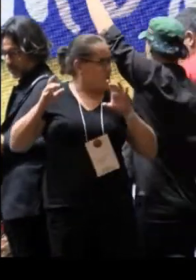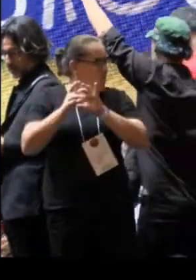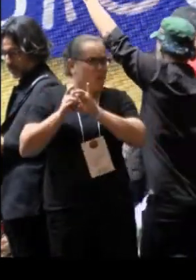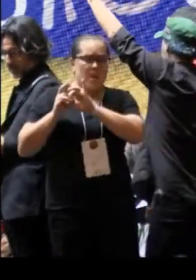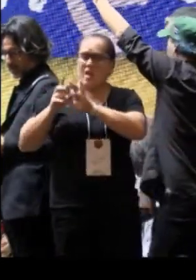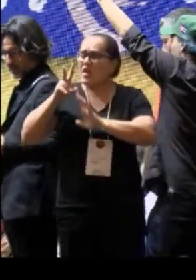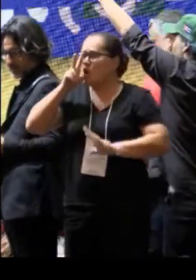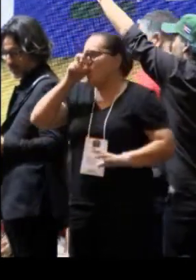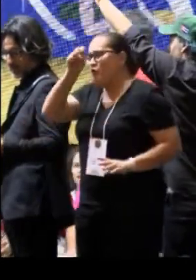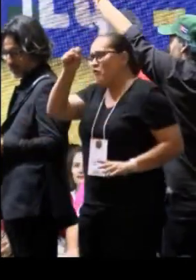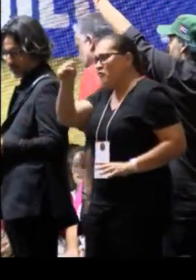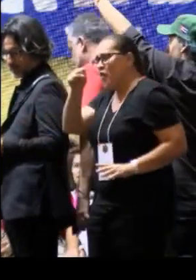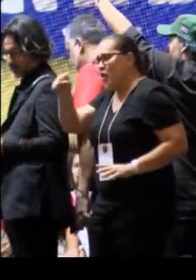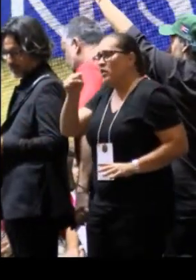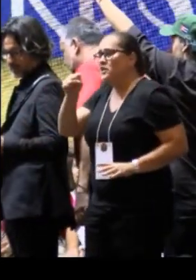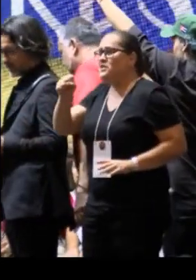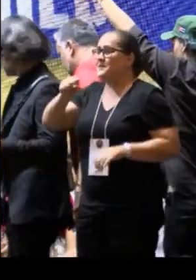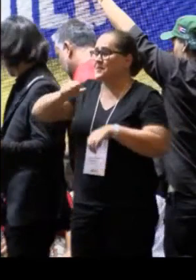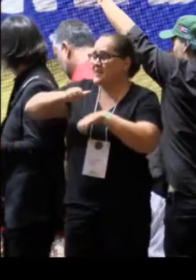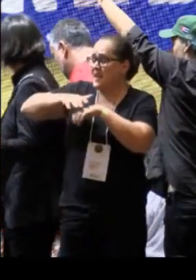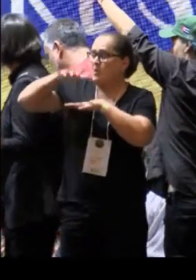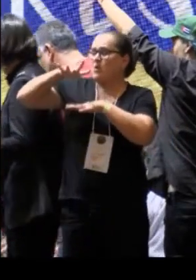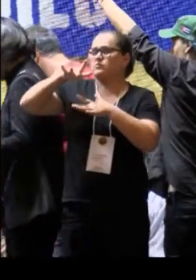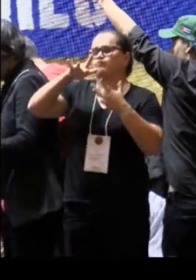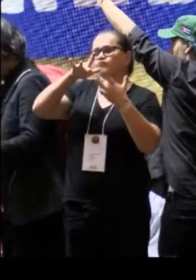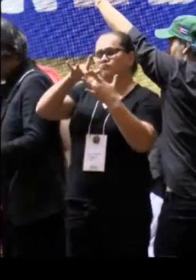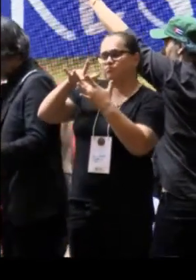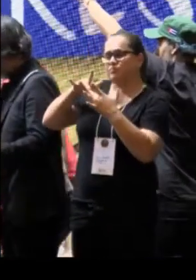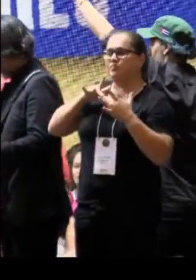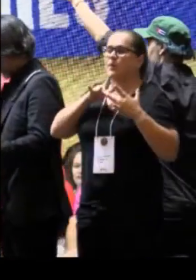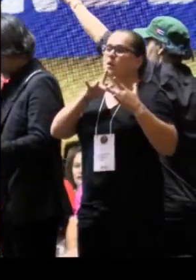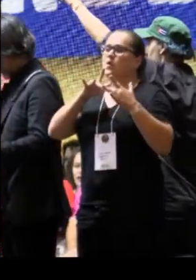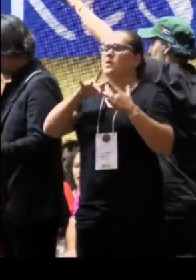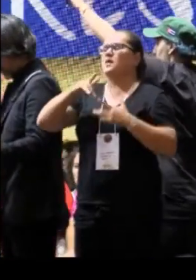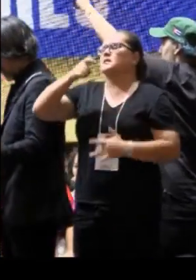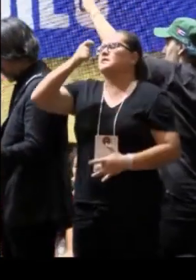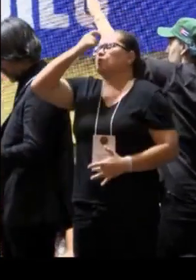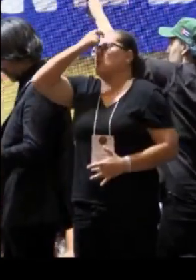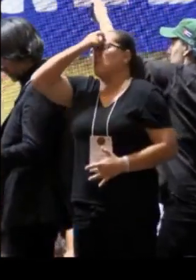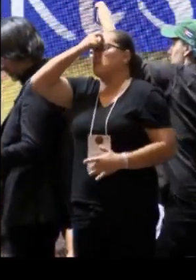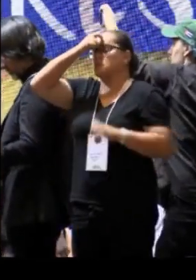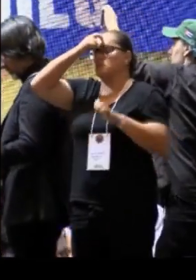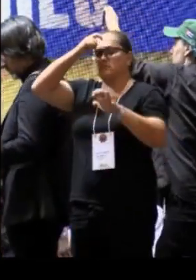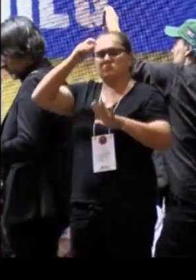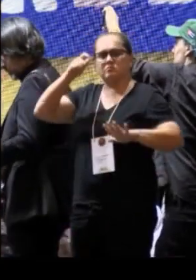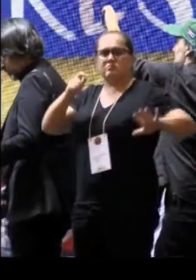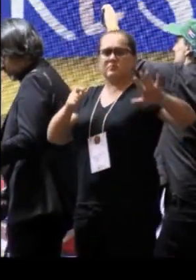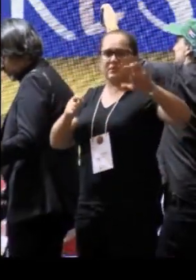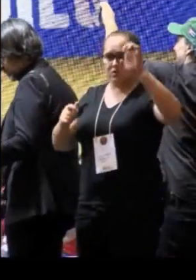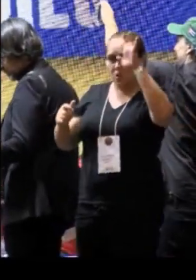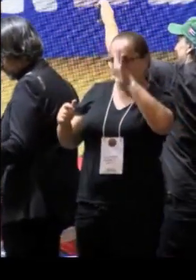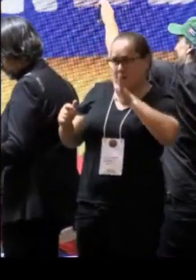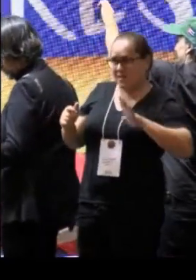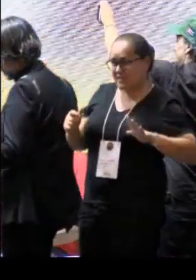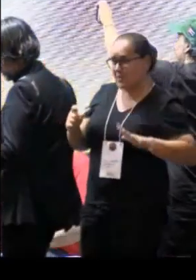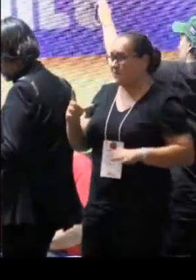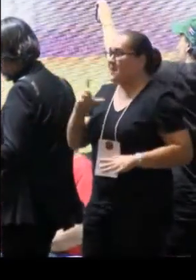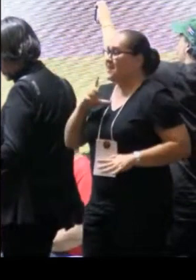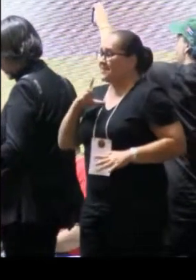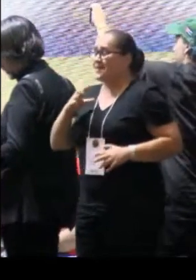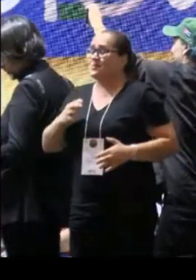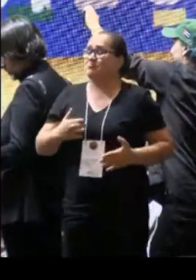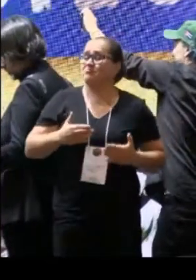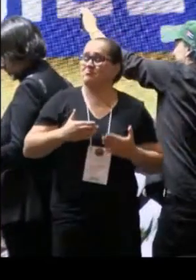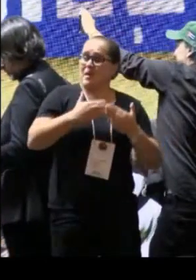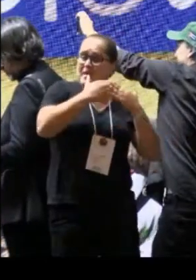forte e cada vez mais conectado com o pensamento do povo brasileiro. Temos a responsabilidade